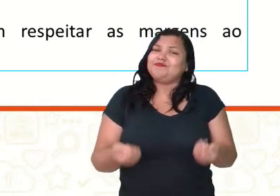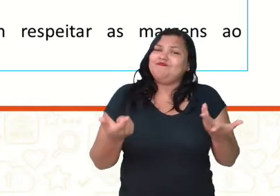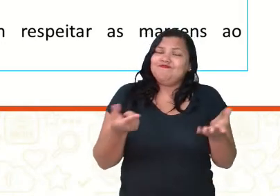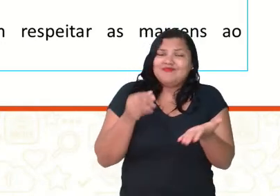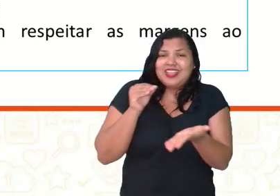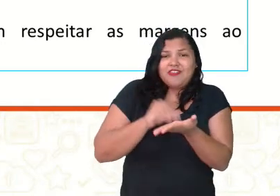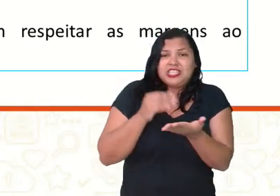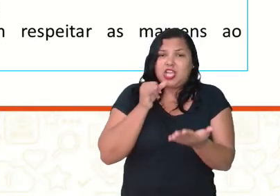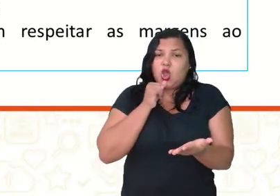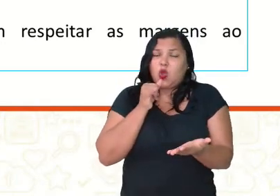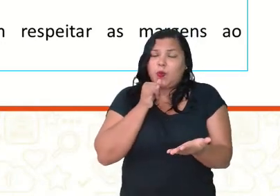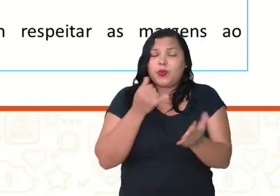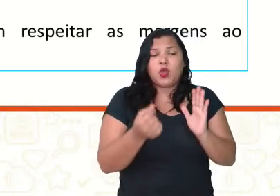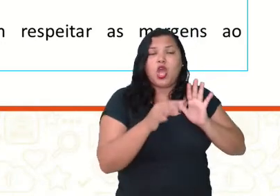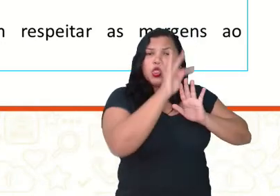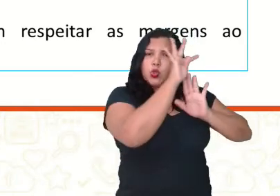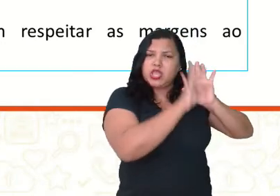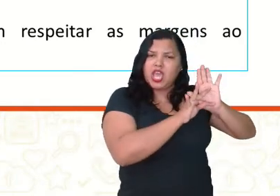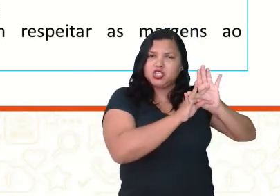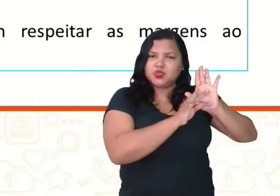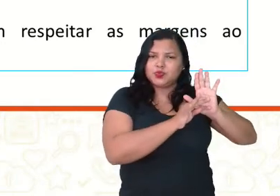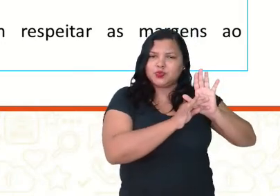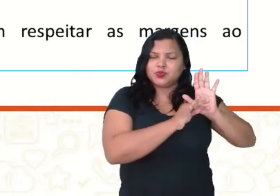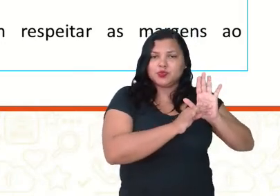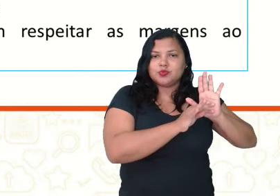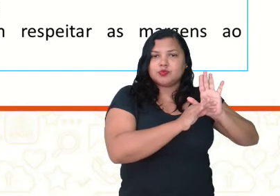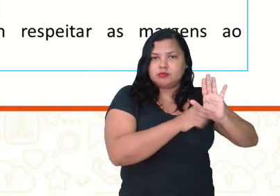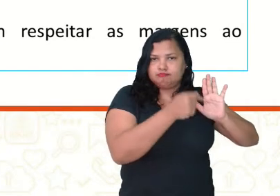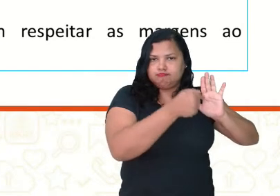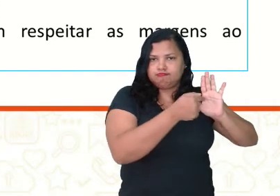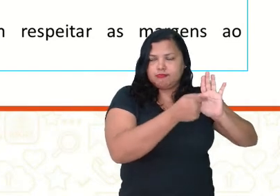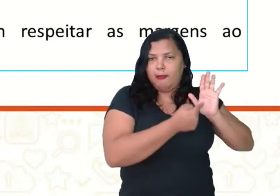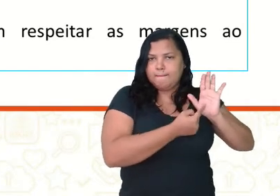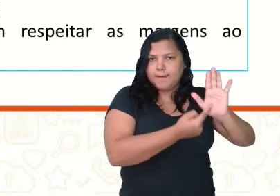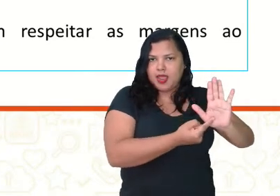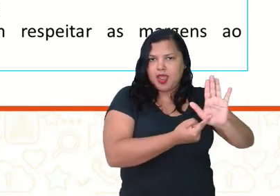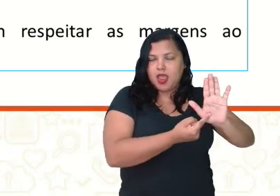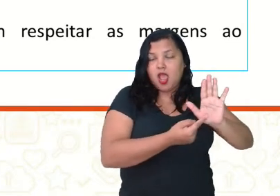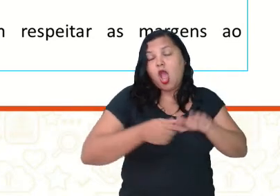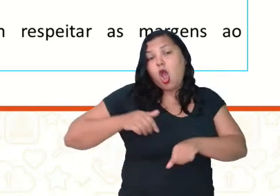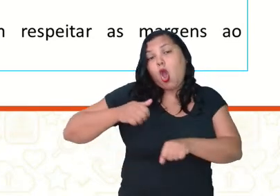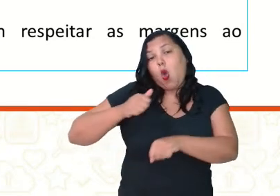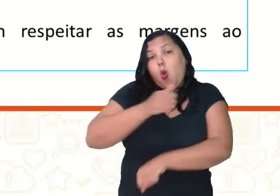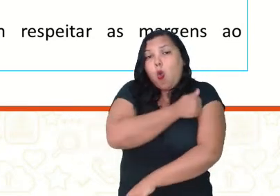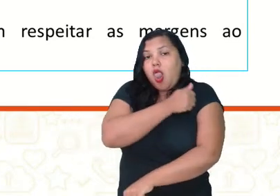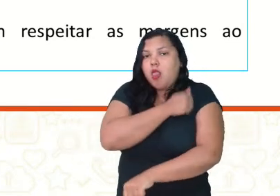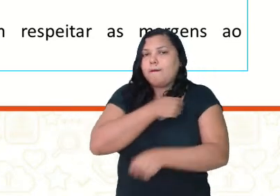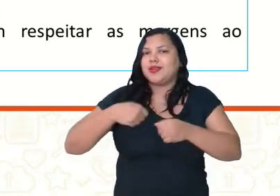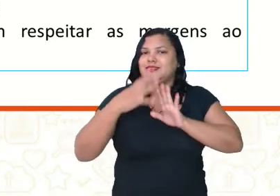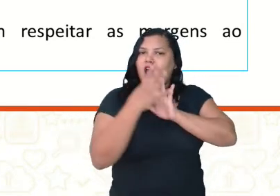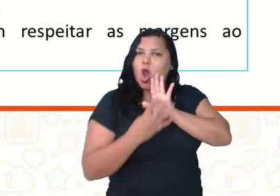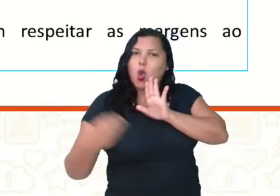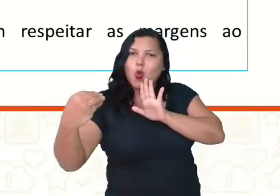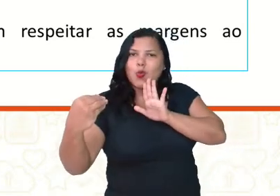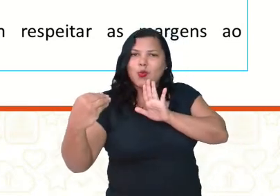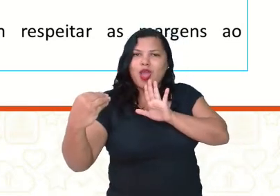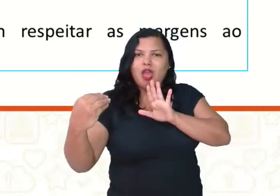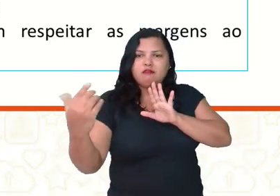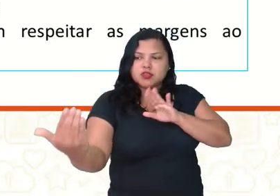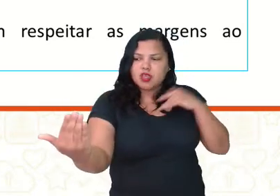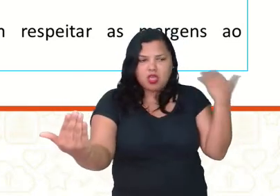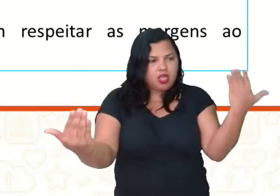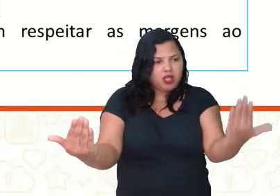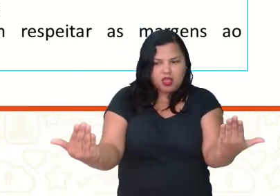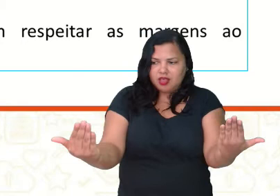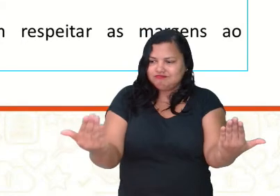escreve livremente. Se na cópia ele não consegue, na escrita também, né? Na escrita livre ele não consegue. Então,